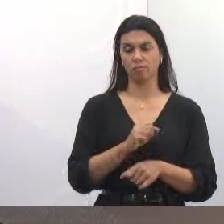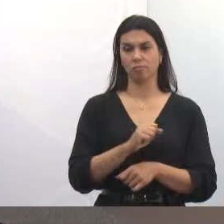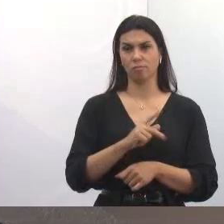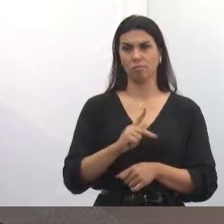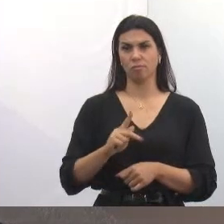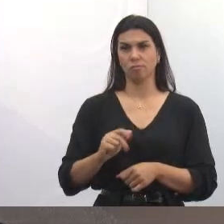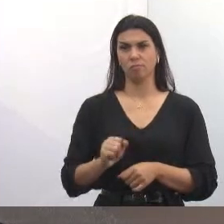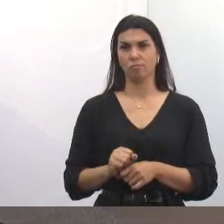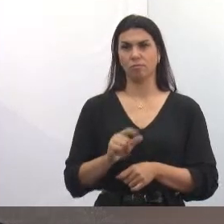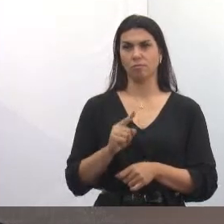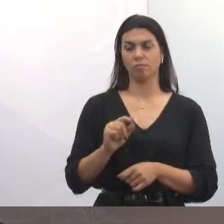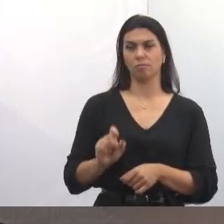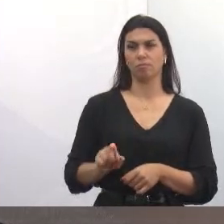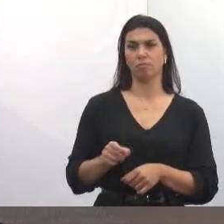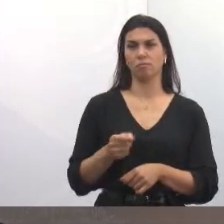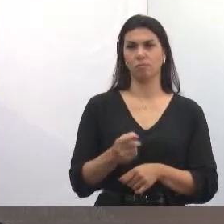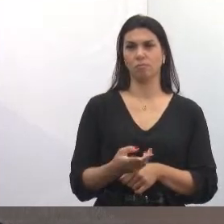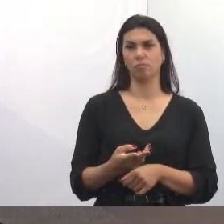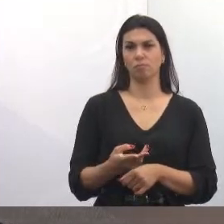aposentado